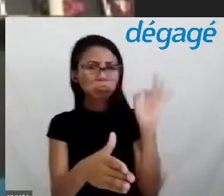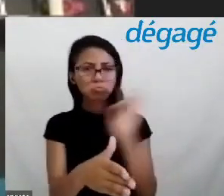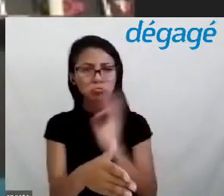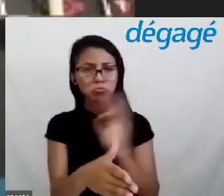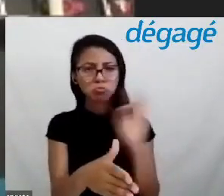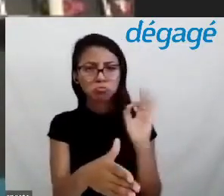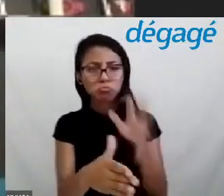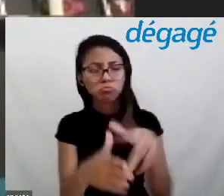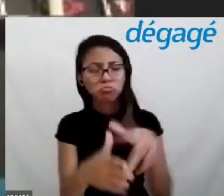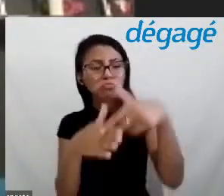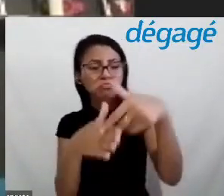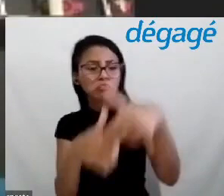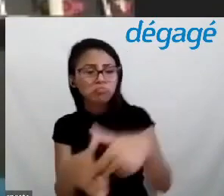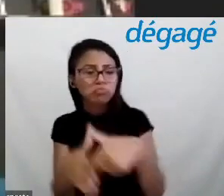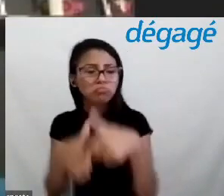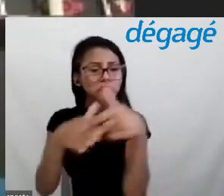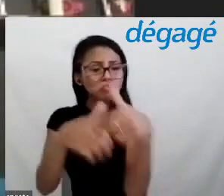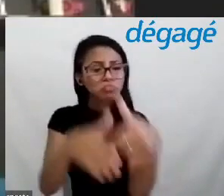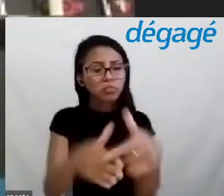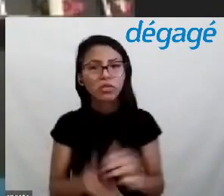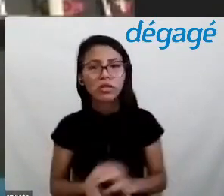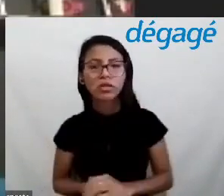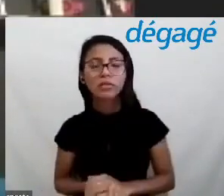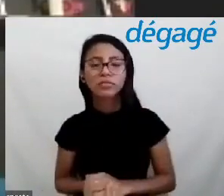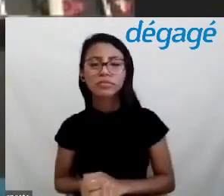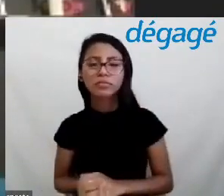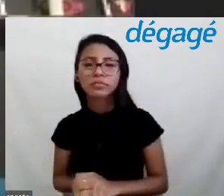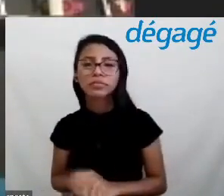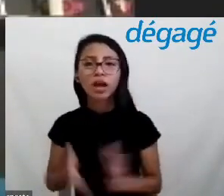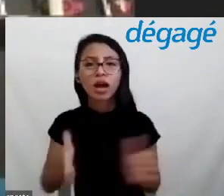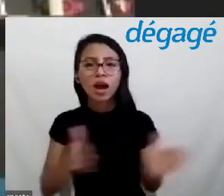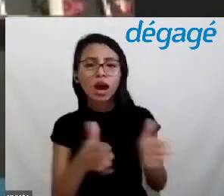Caminho certo, sem perigo, sem perigo.